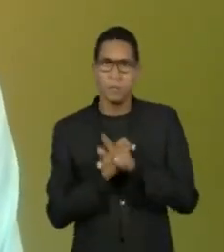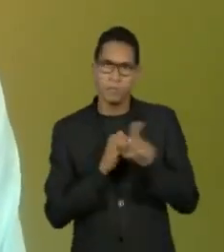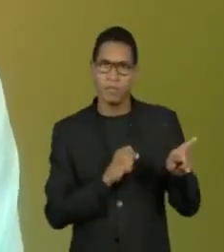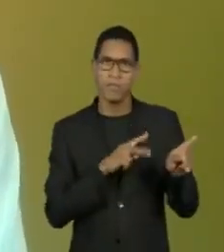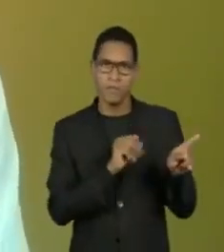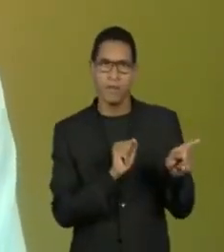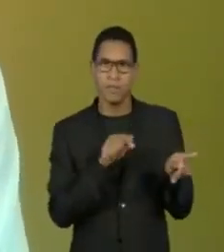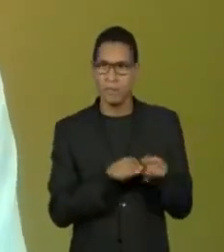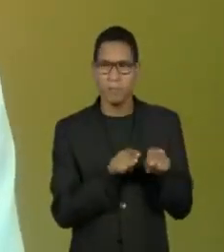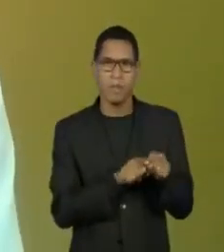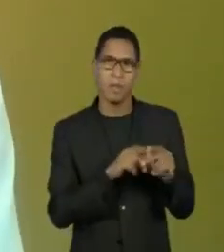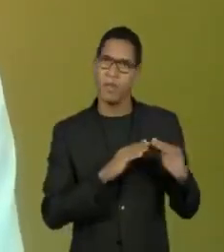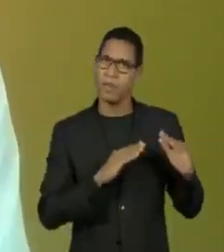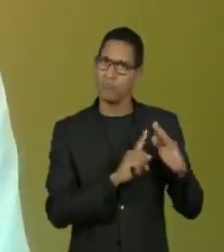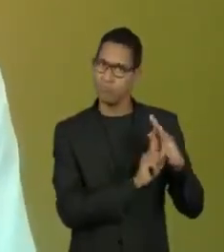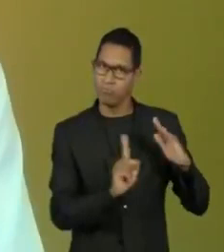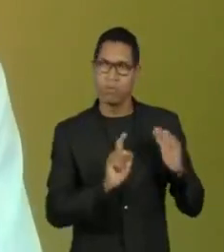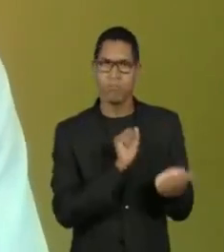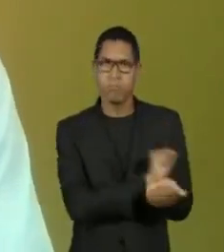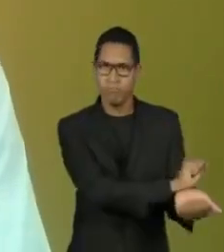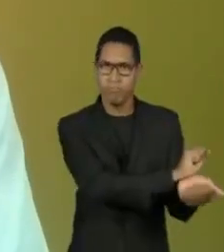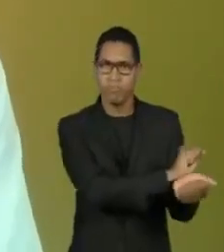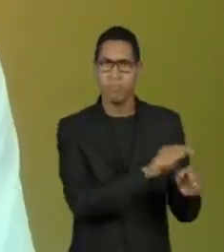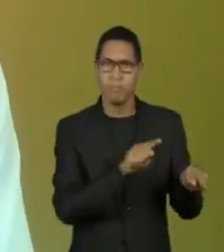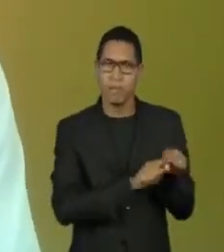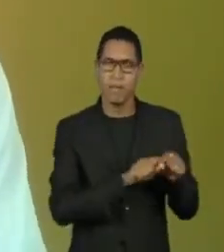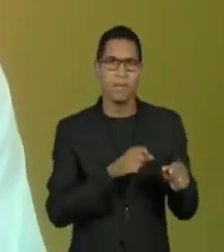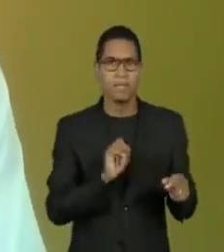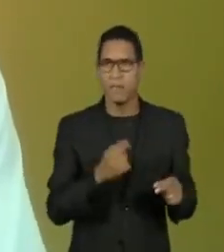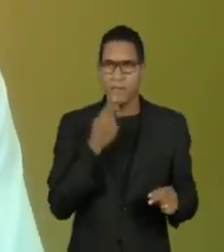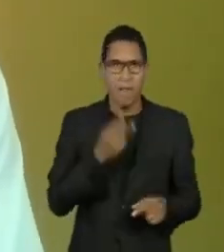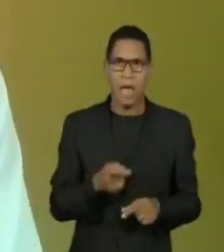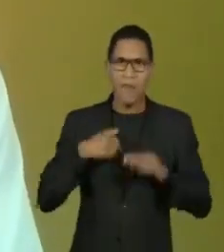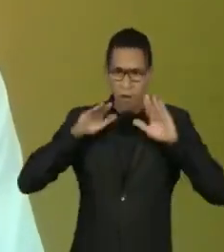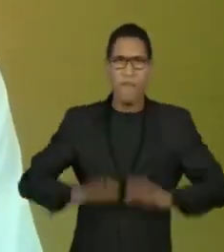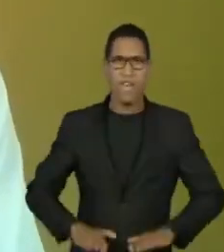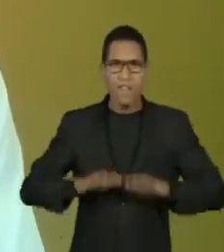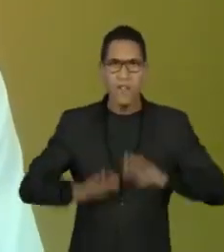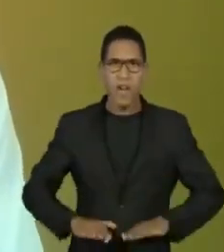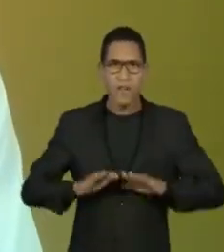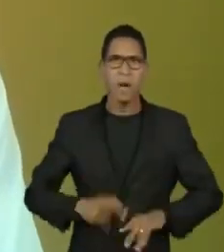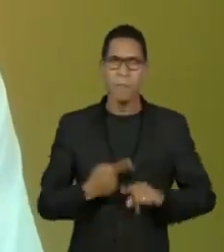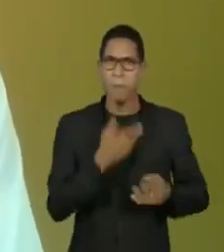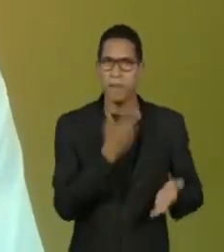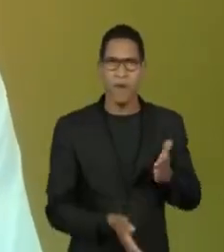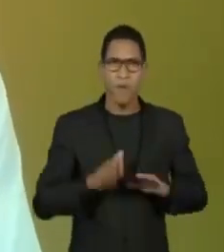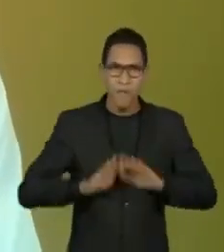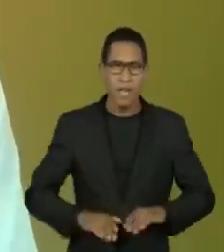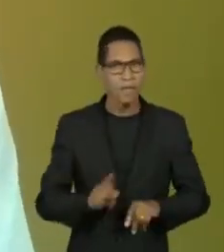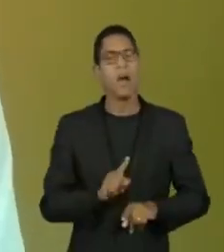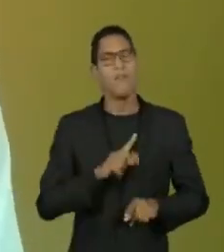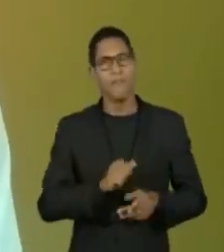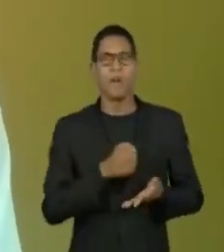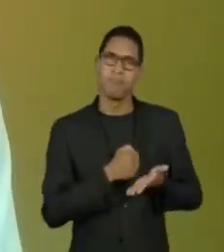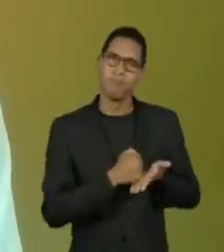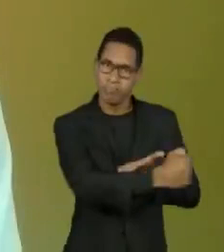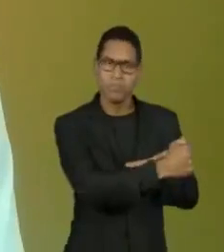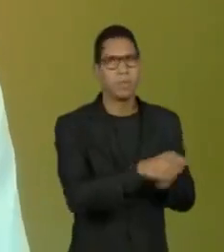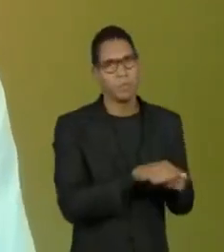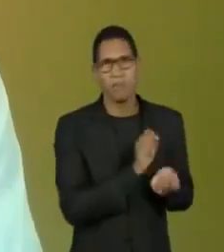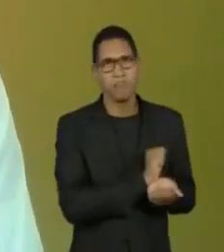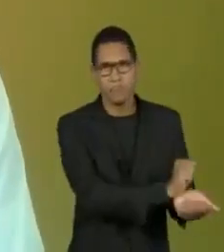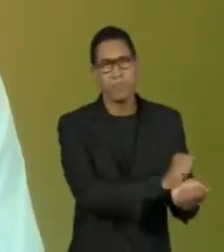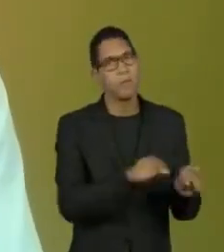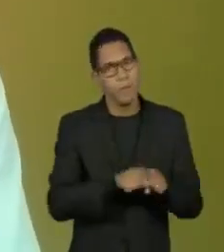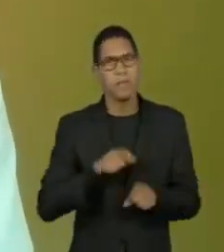não topar, se ele perder as eleições, se dizer que não vai sair, que não perdeu, ele vai ser obrigado a sair no dia 20 de janeiro, conforme manda a Constituição dos